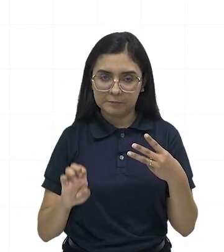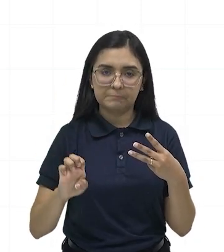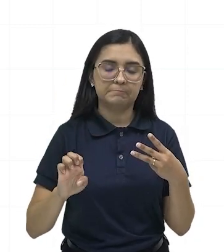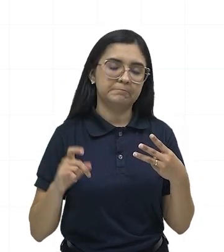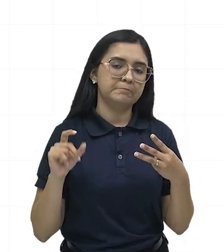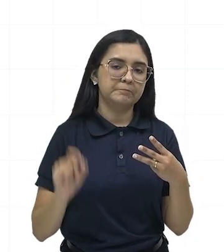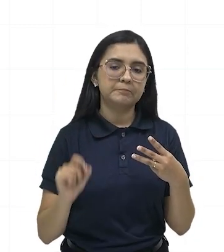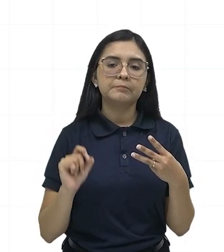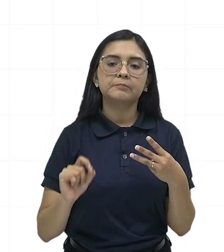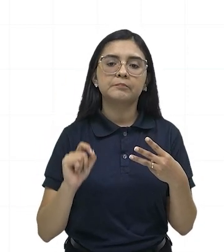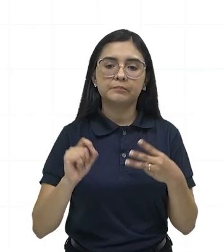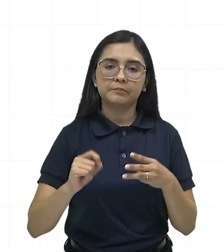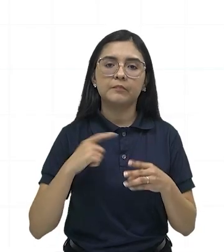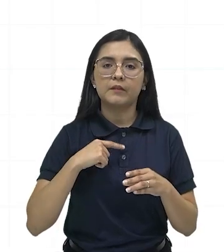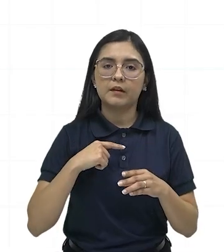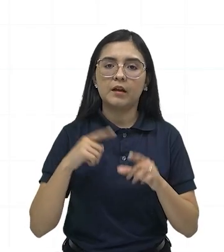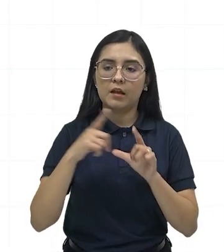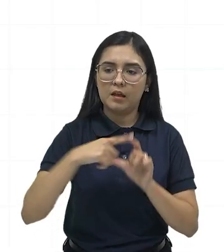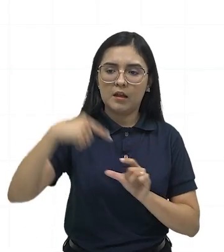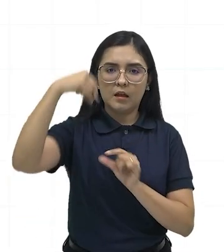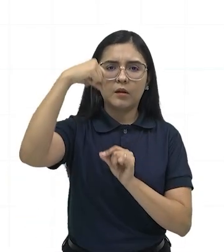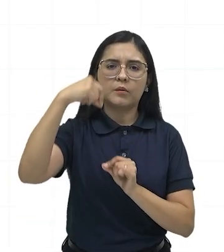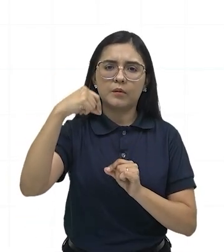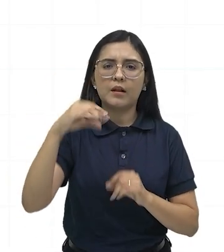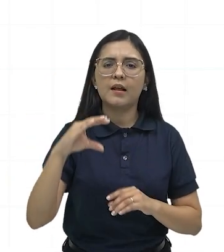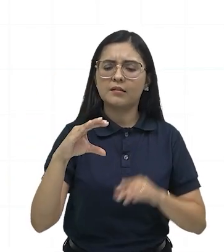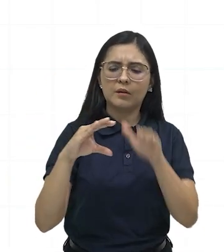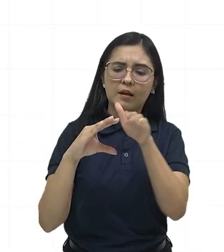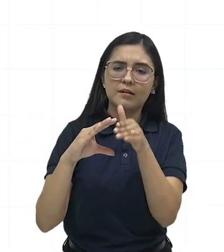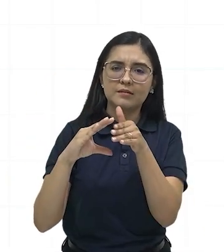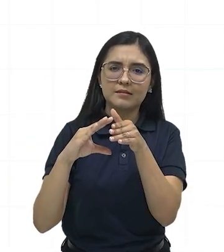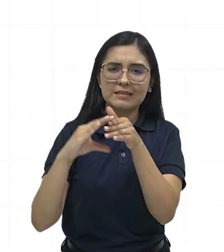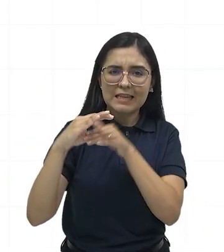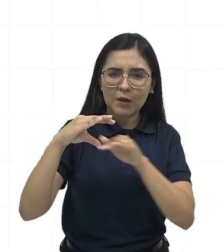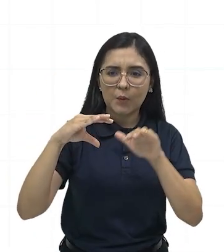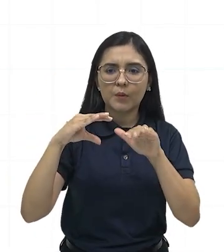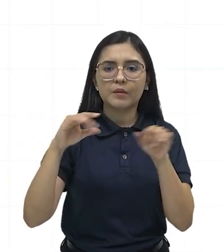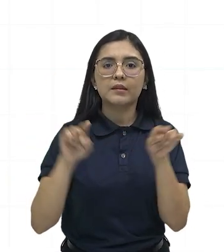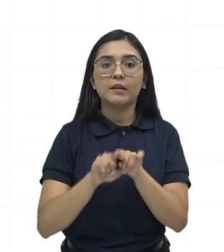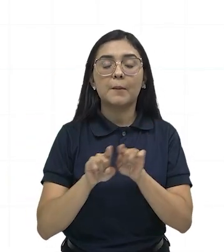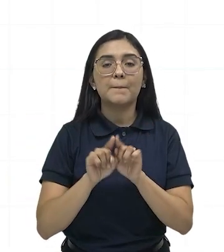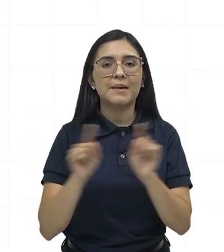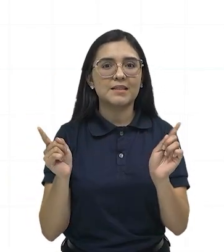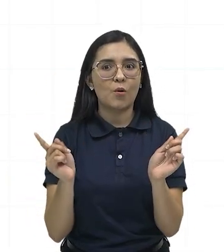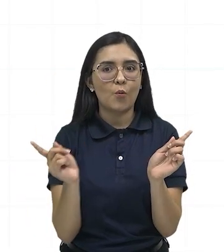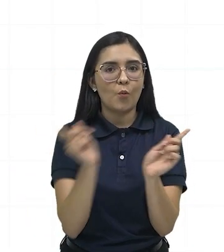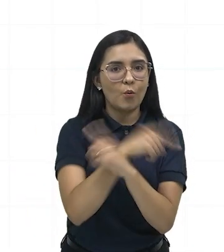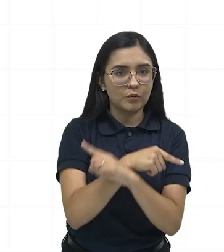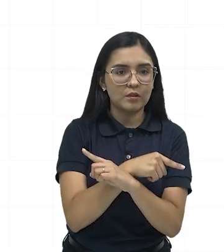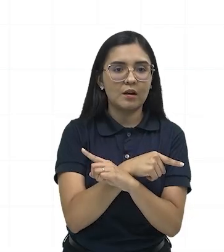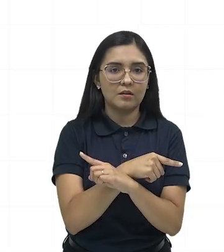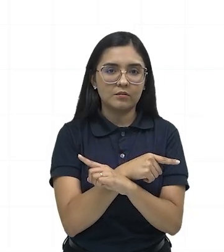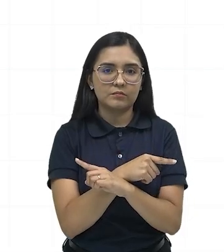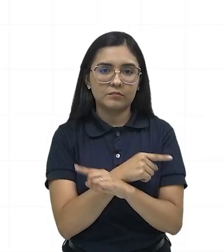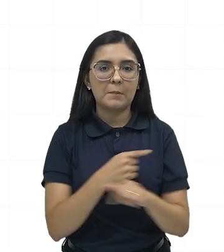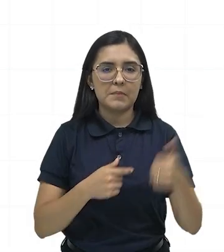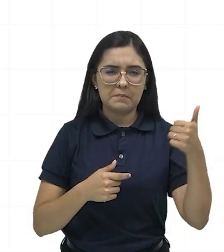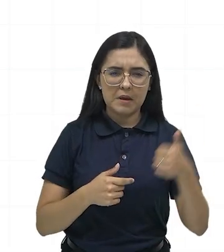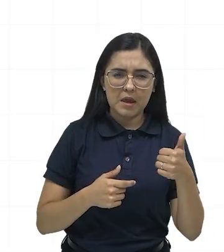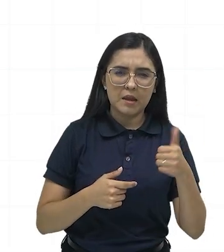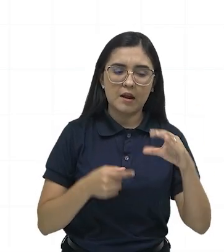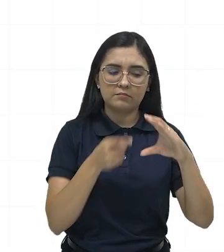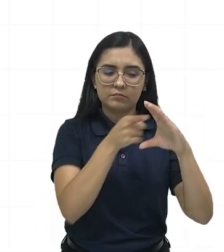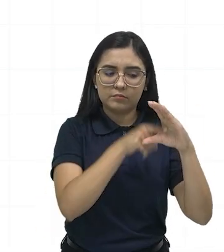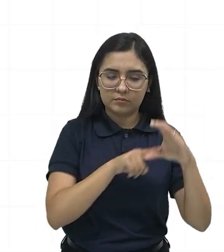a formação de um semicírculo, sendo que aqui esse semicírculo ele é do lado oposto da lua